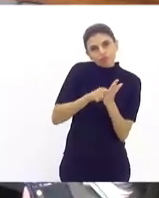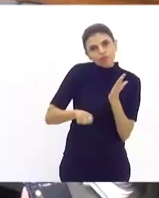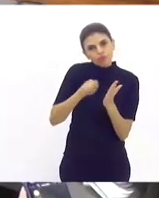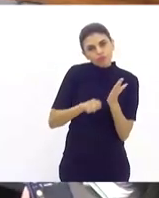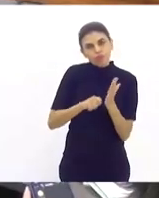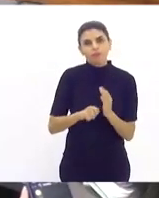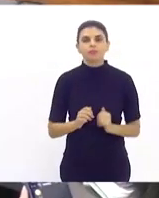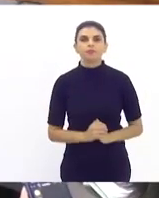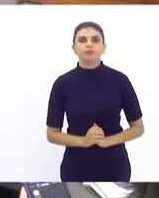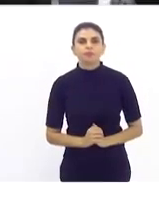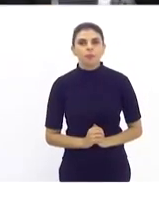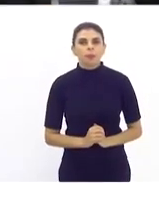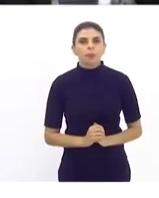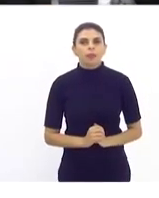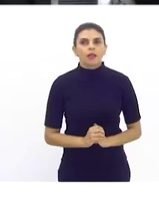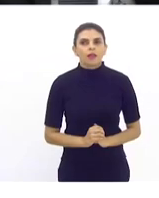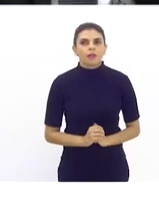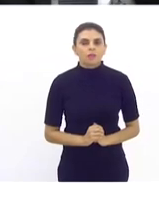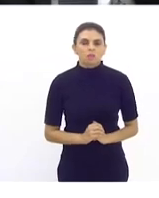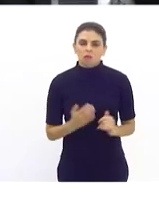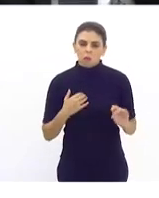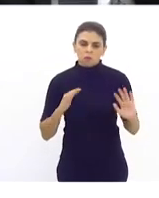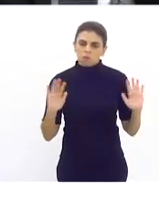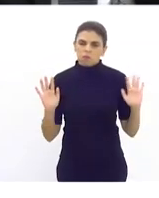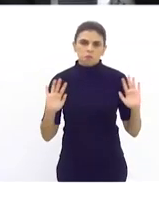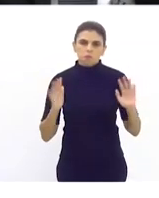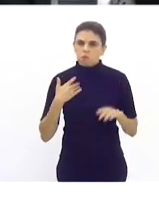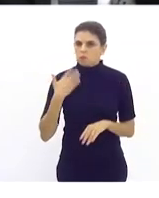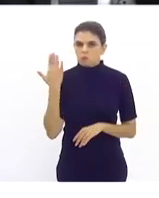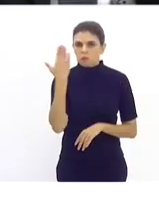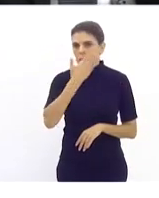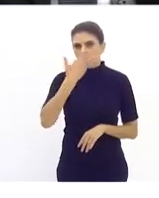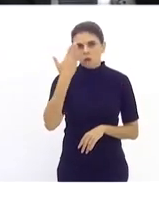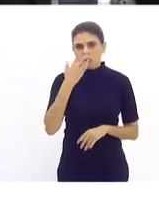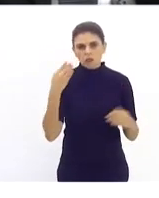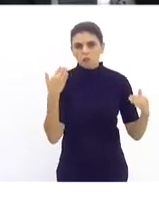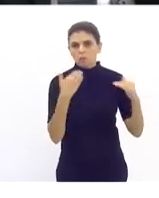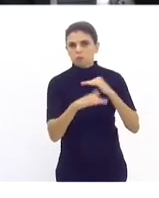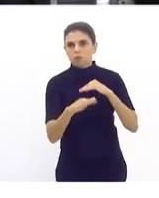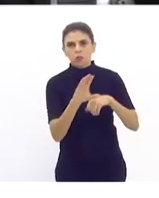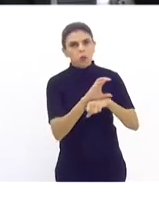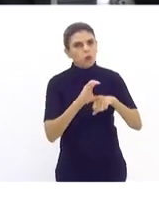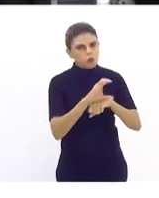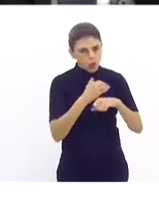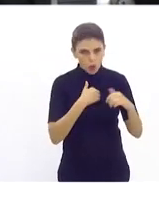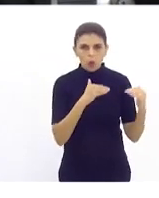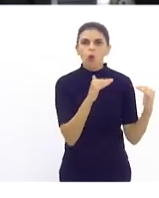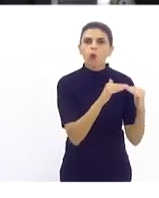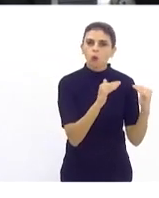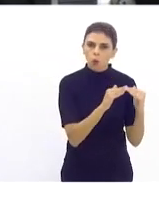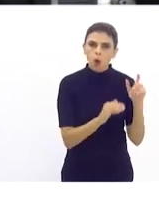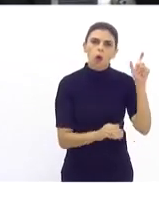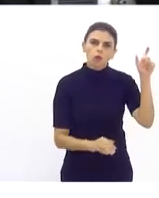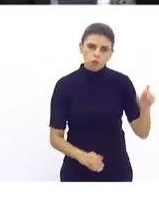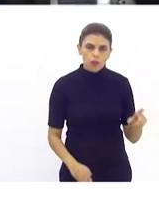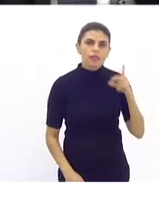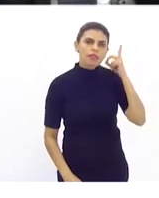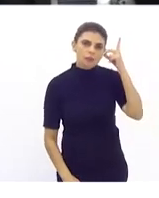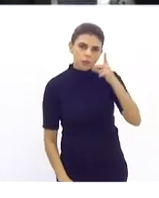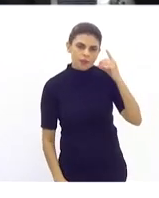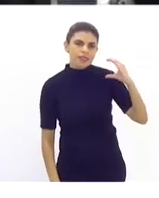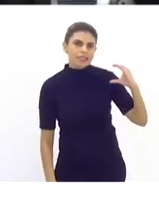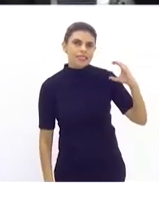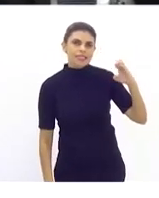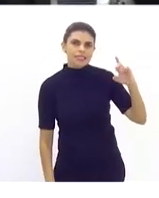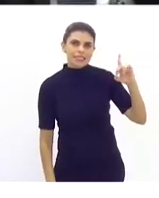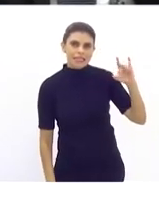custeio. Então, eu não vejo, nesse caso, inconstitucionalidade. Eu concordo com a deputada Célia Jordão, que